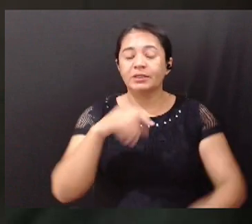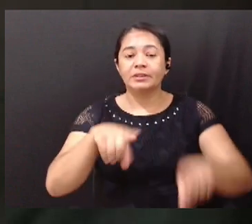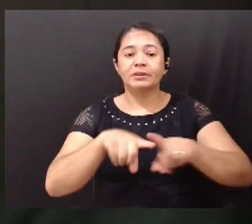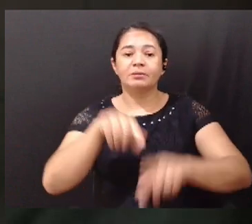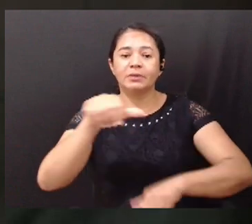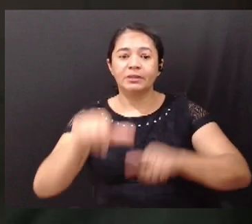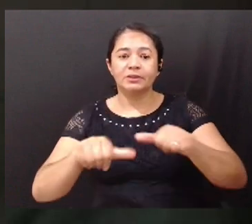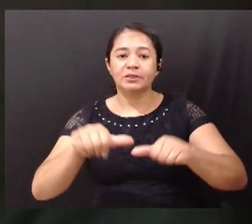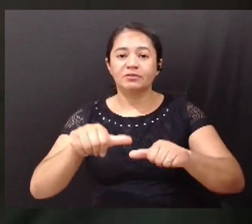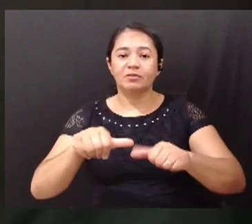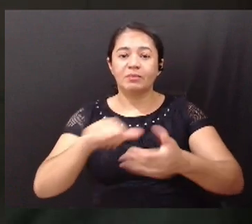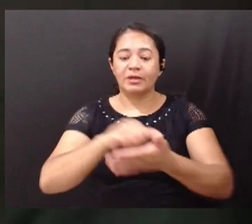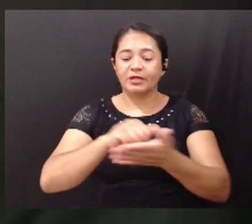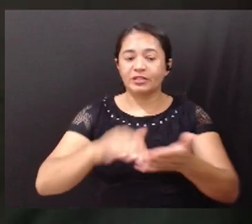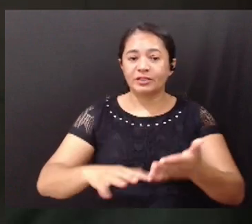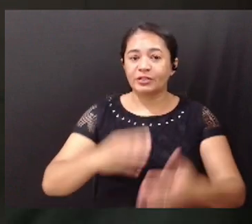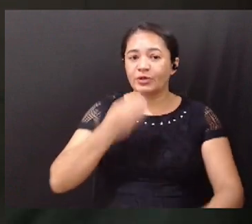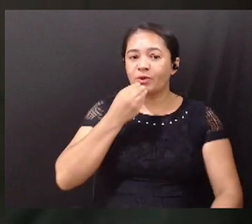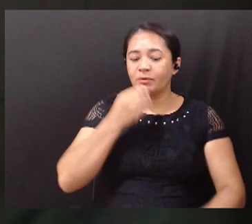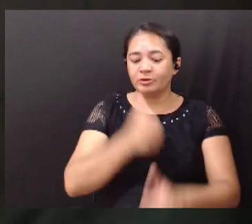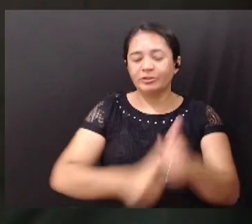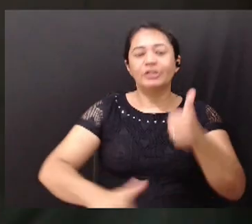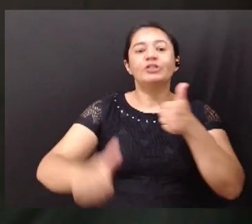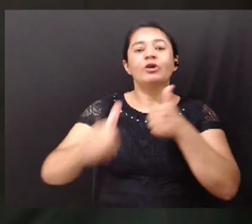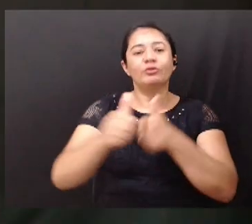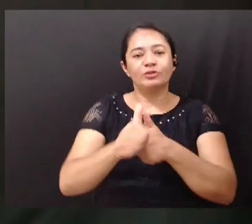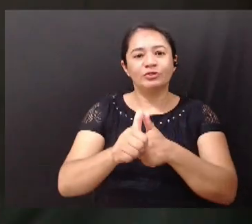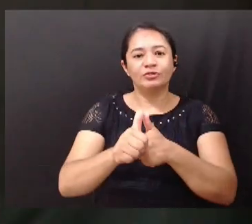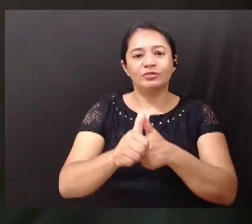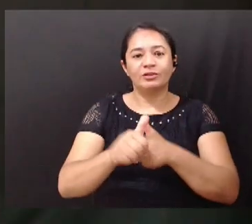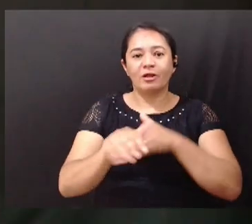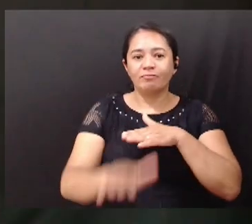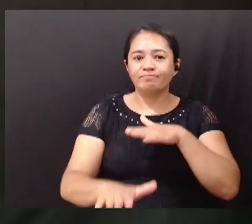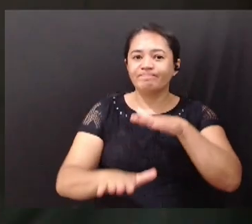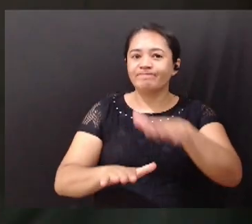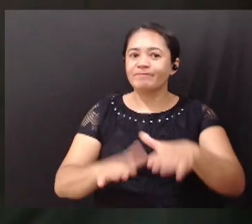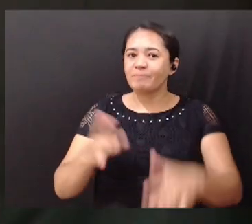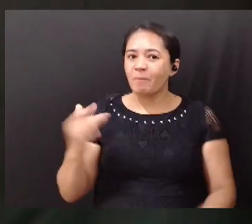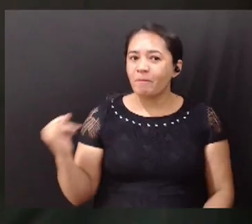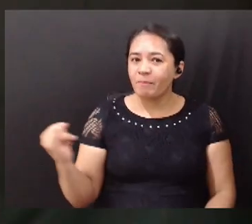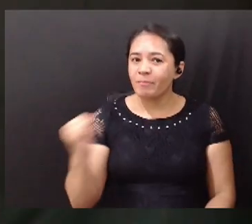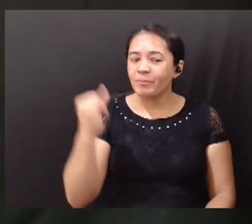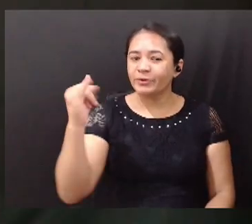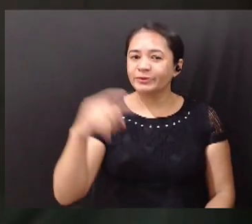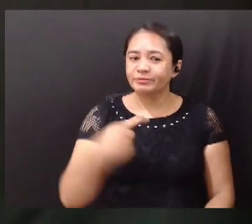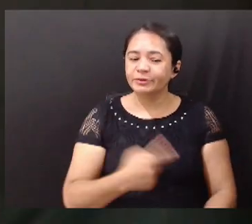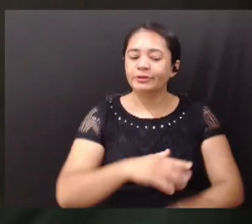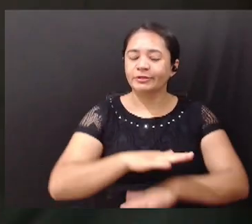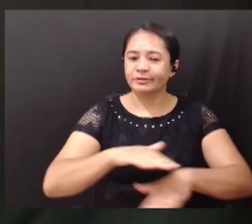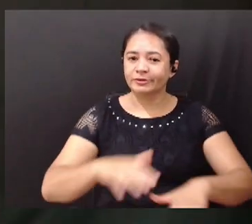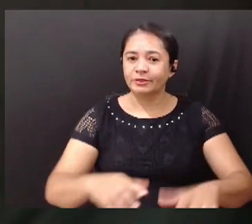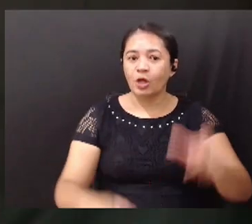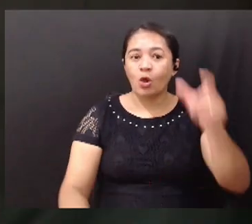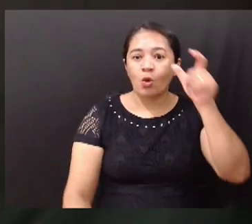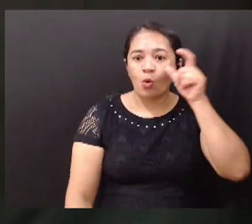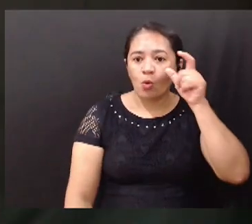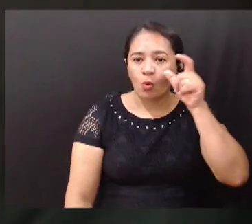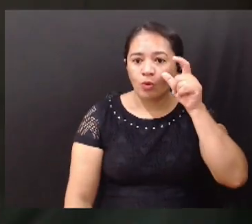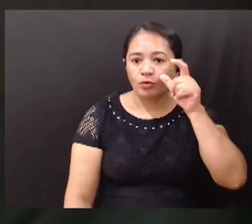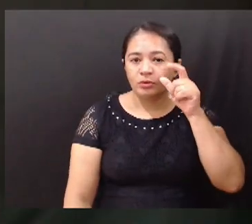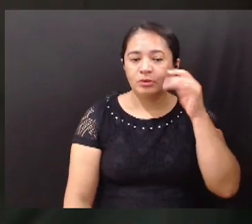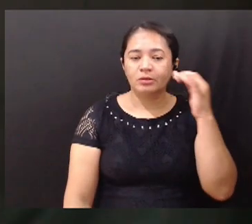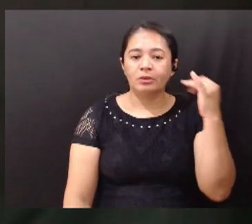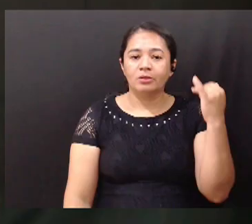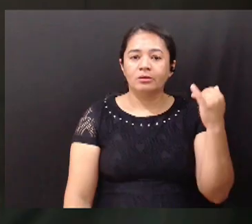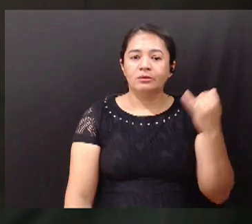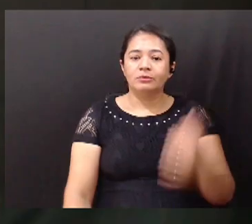de autonomia, que são passos de ouro para as nossas crianças. E olha que interessante, o tédio também pode ser